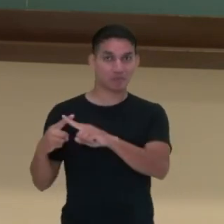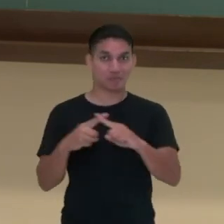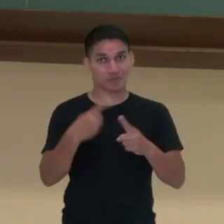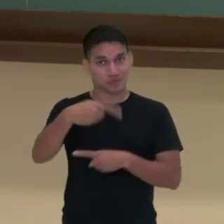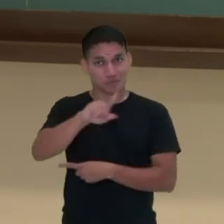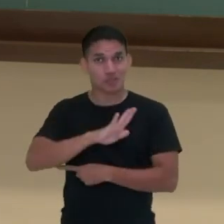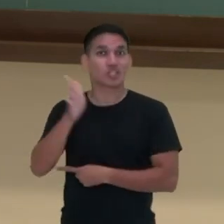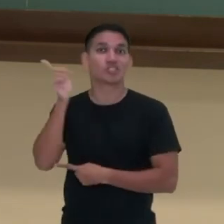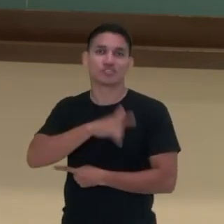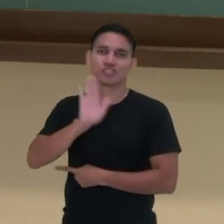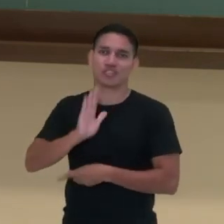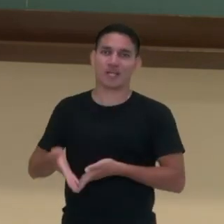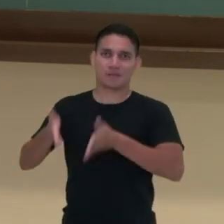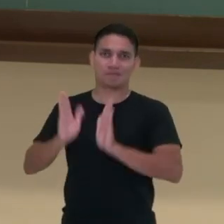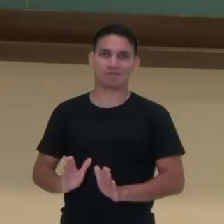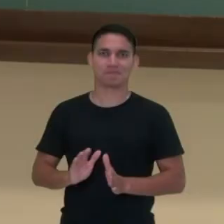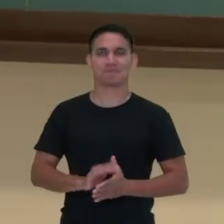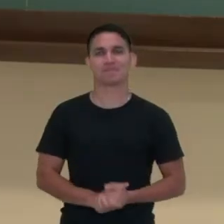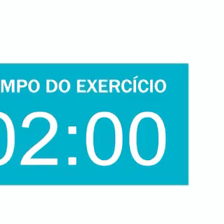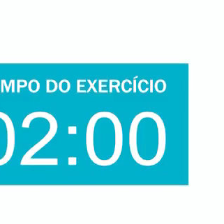vocês construíram anteriormente.